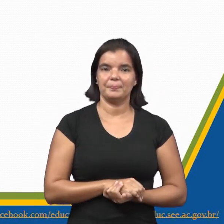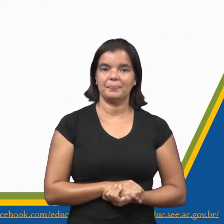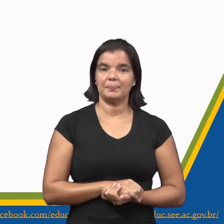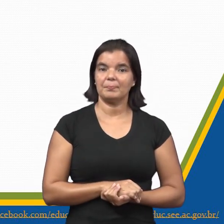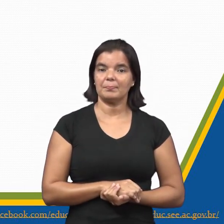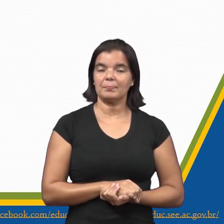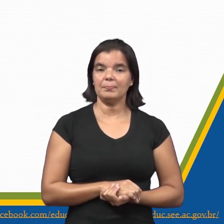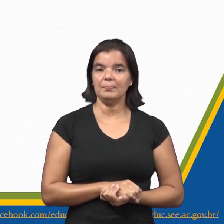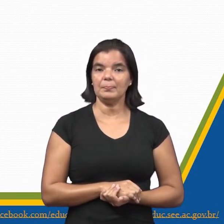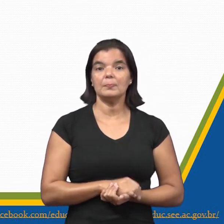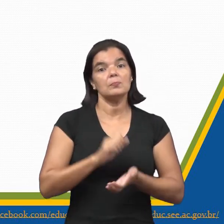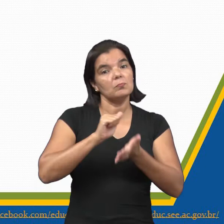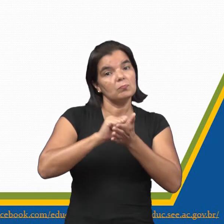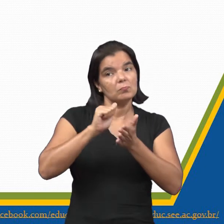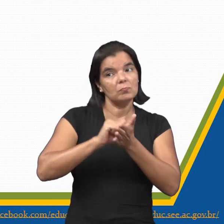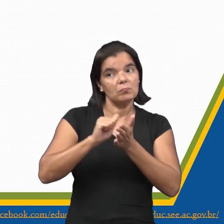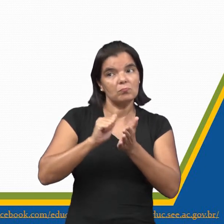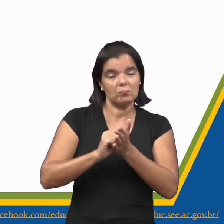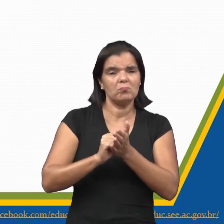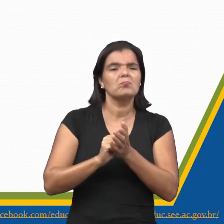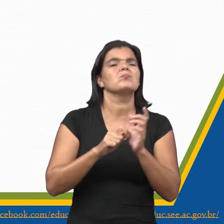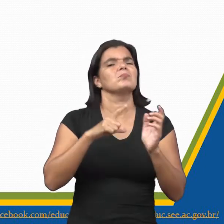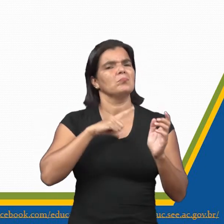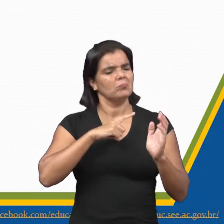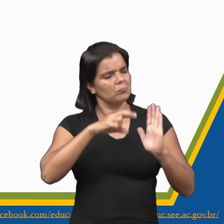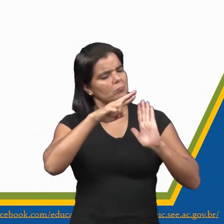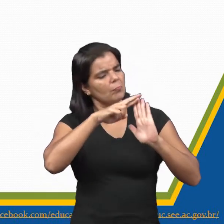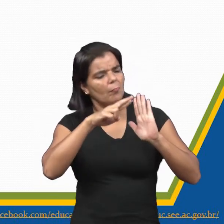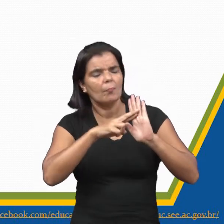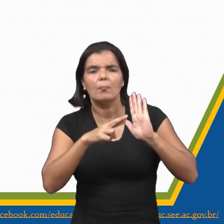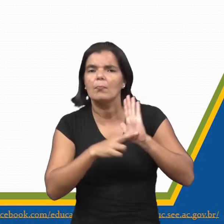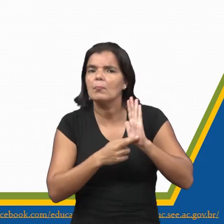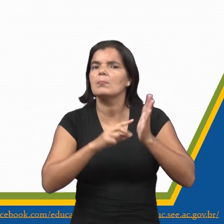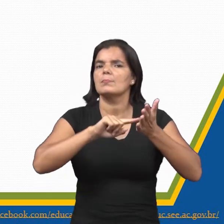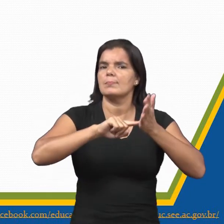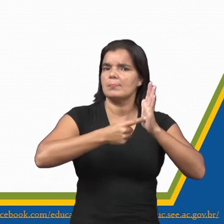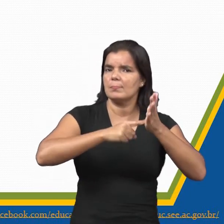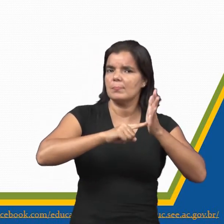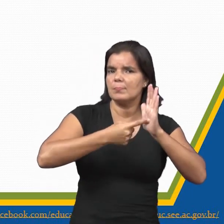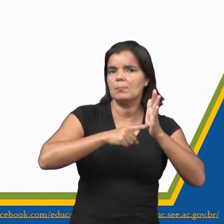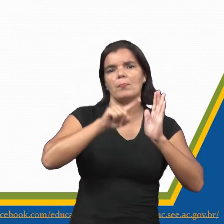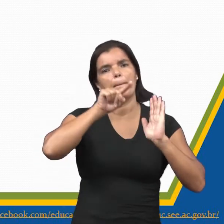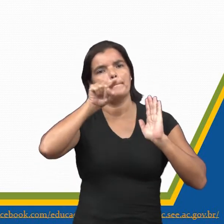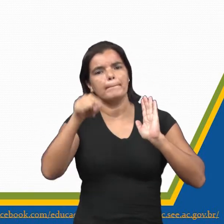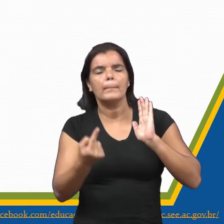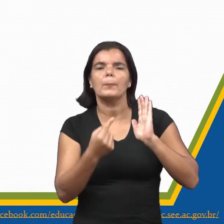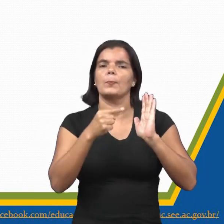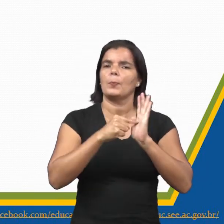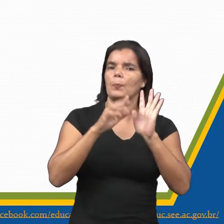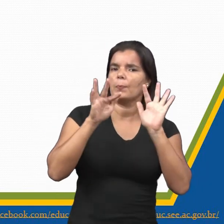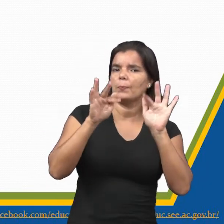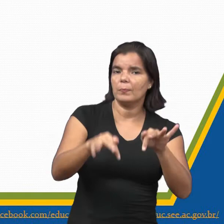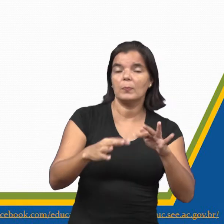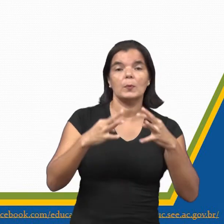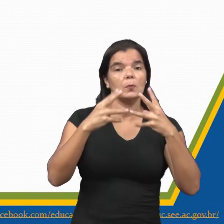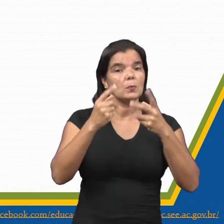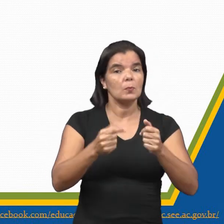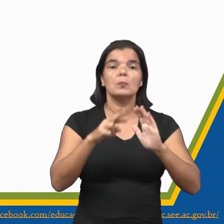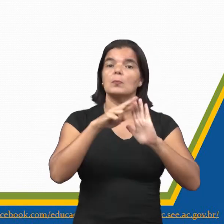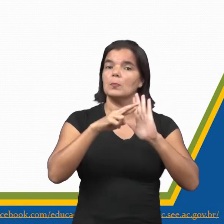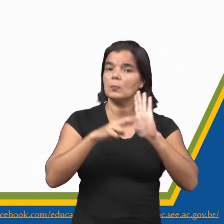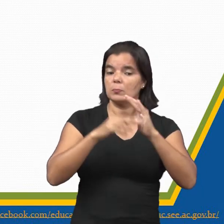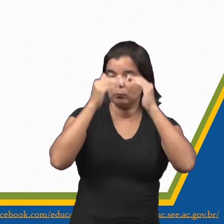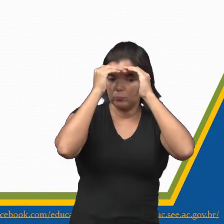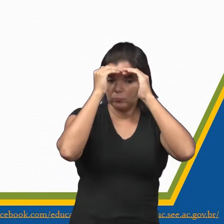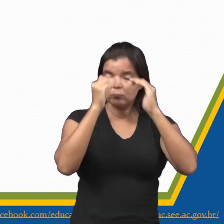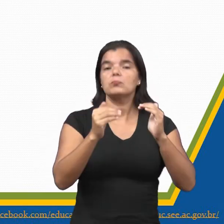tá? Escrever, eu tenho aquelas regras de pontuação, tudo, vírgula, ponto final, toda aquela regra eu tenho que seguir,